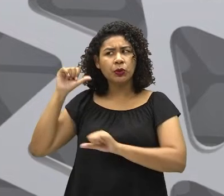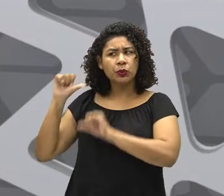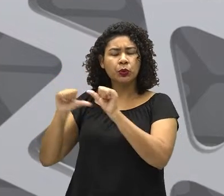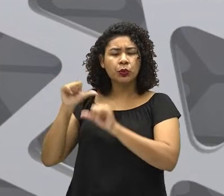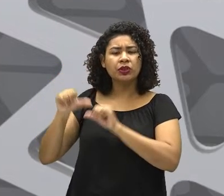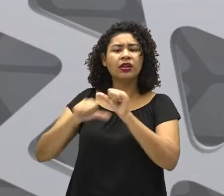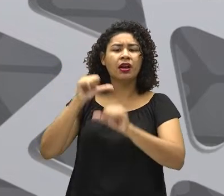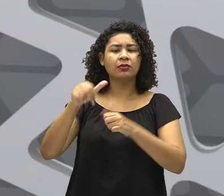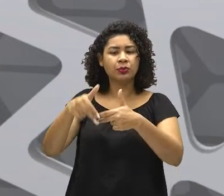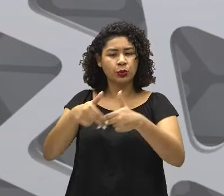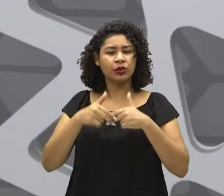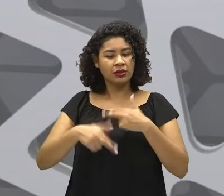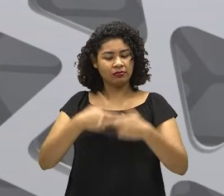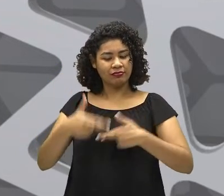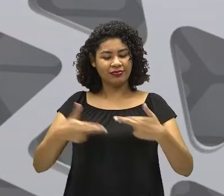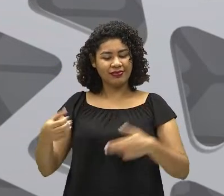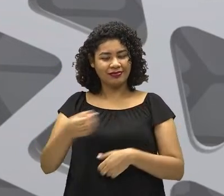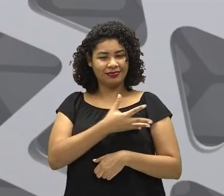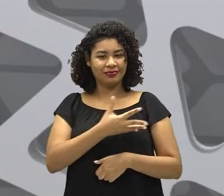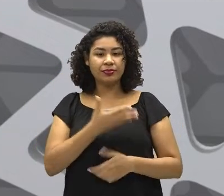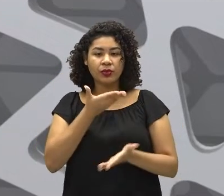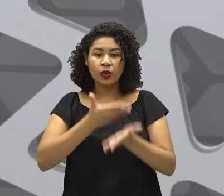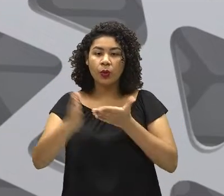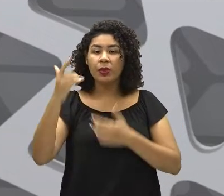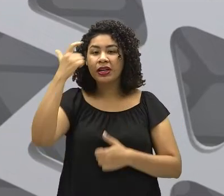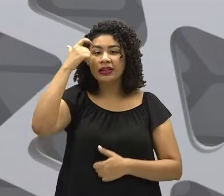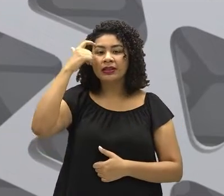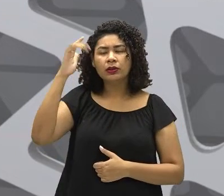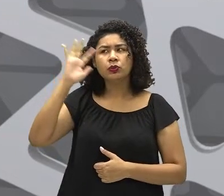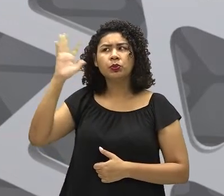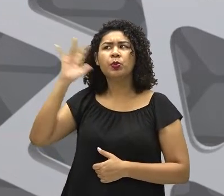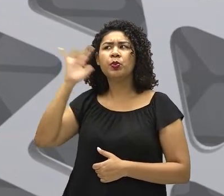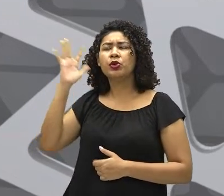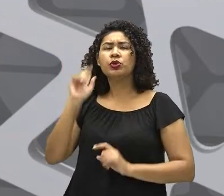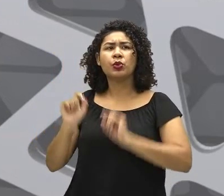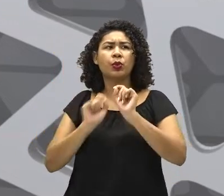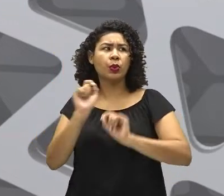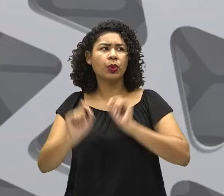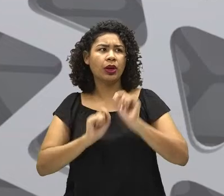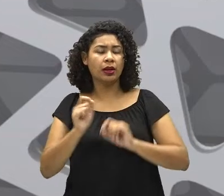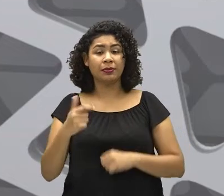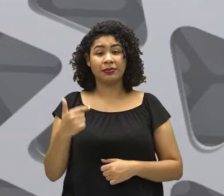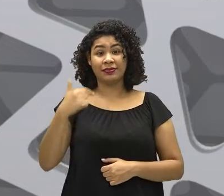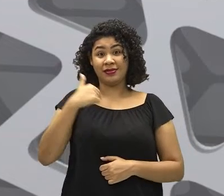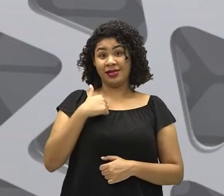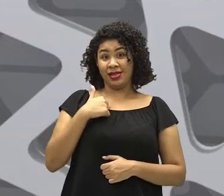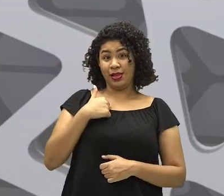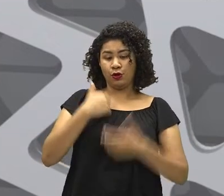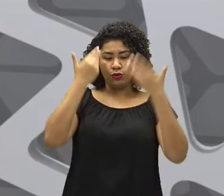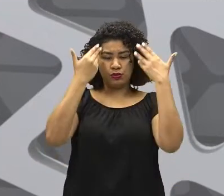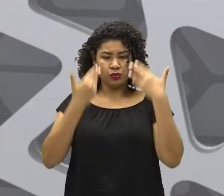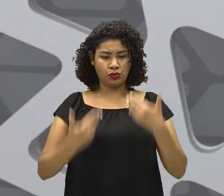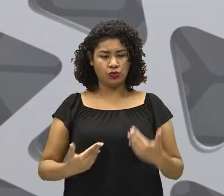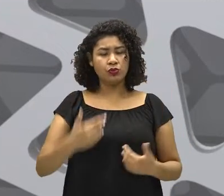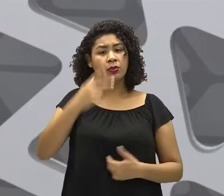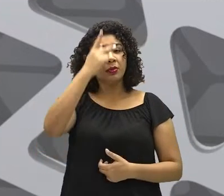do Renascimento, começa a se pensar que eu, para me afirmar enquanto sujeito que tem